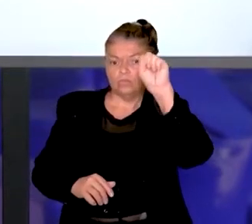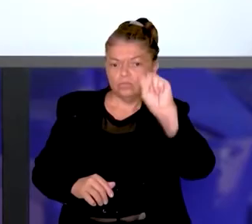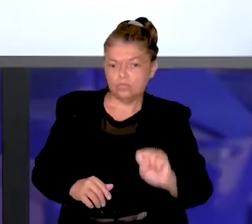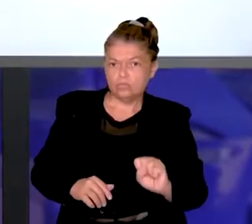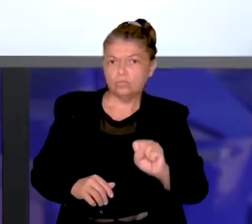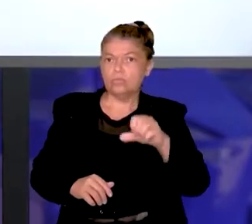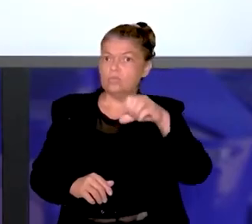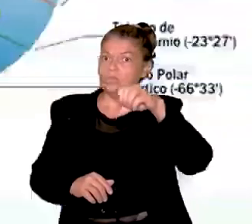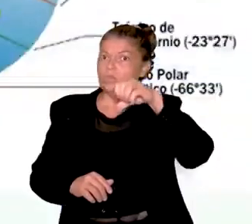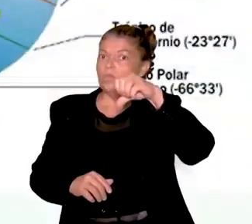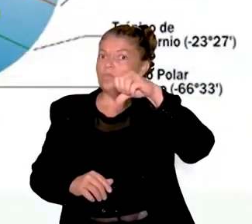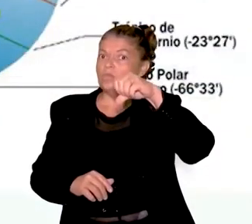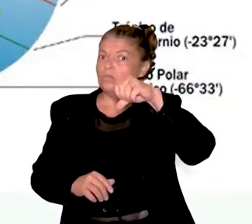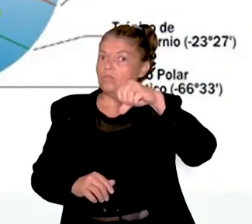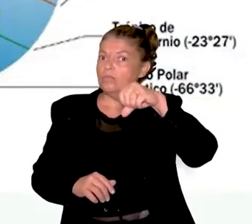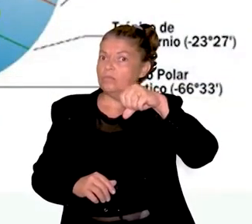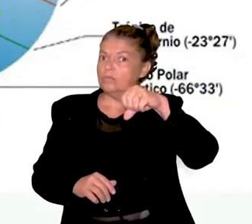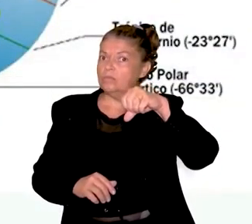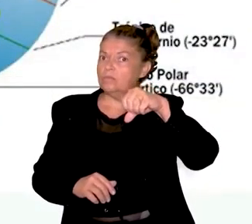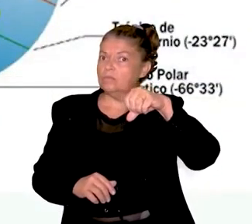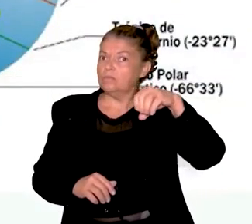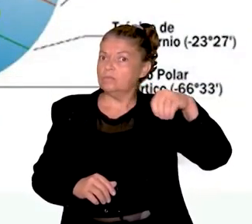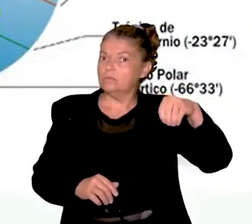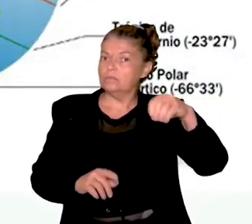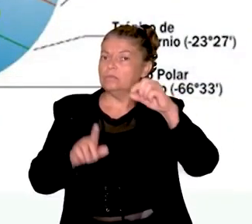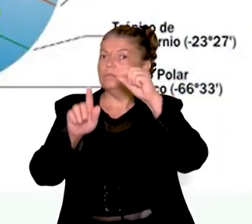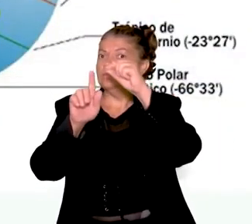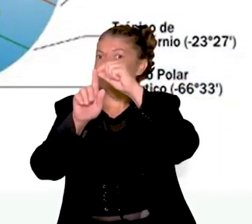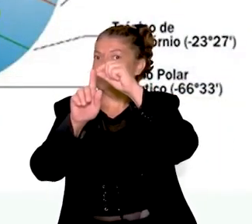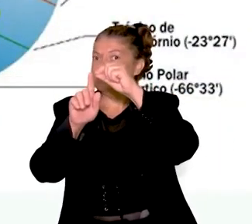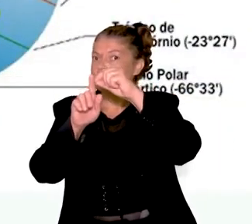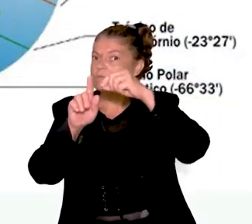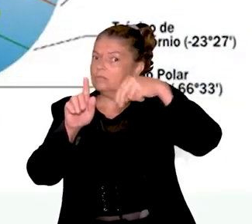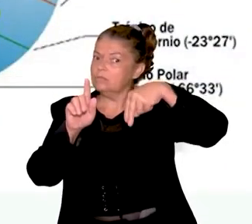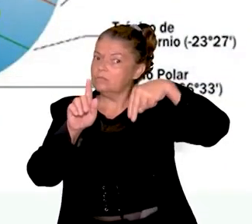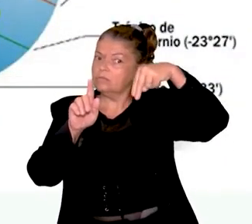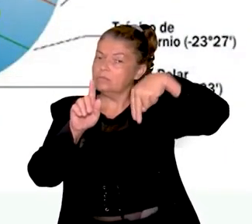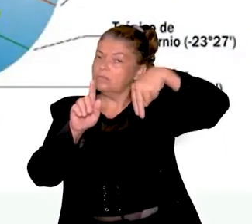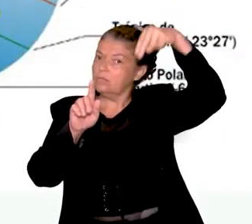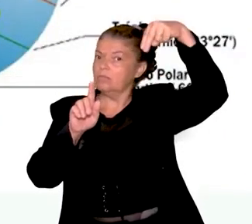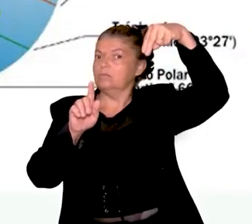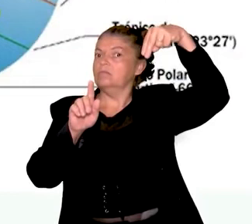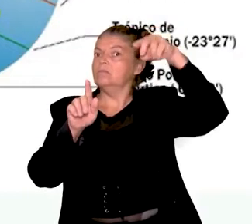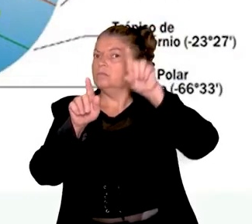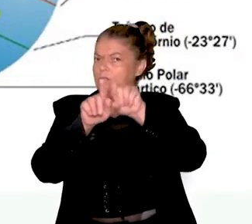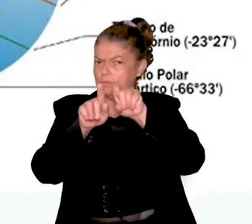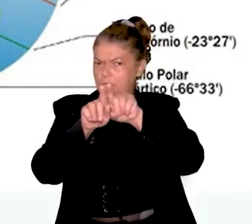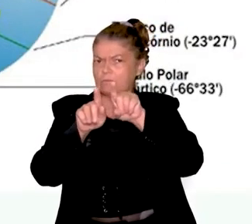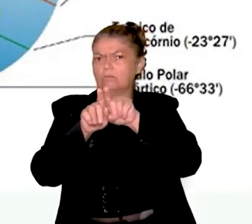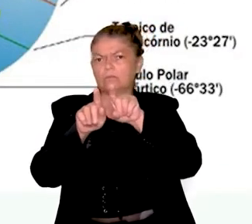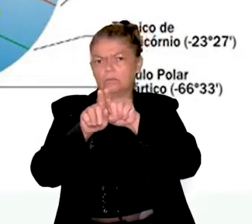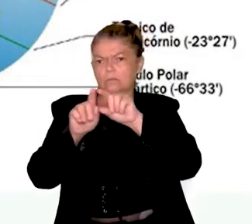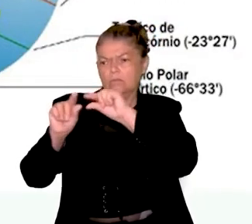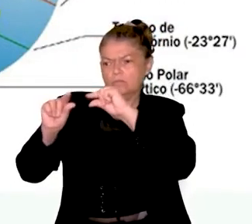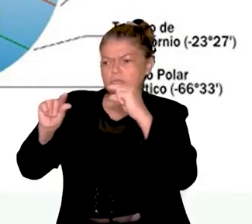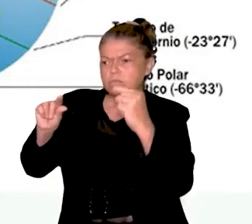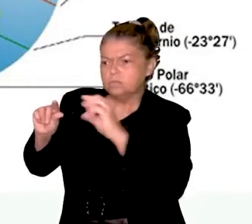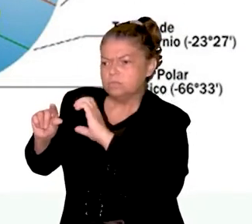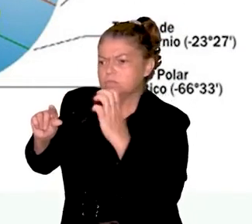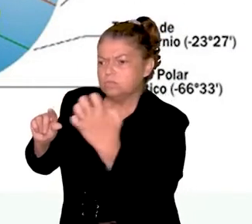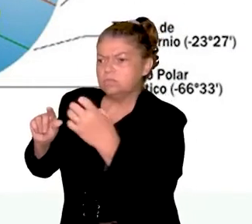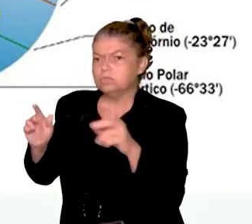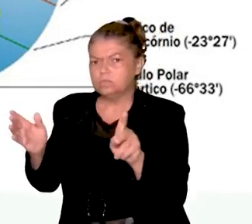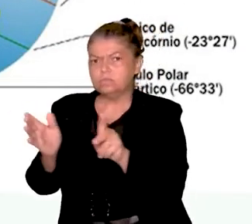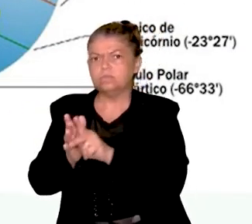paralelas, 90 graus de latitude norte, e passa também pelo Brasil uma linha imaginária, o Trópico